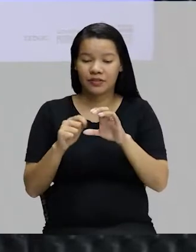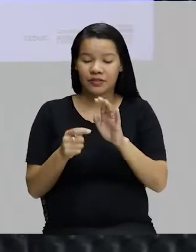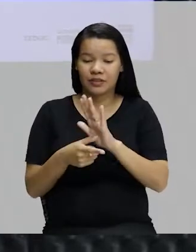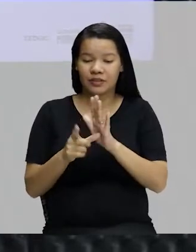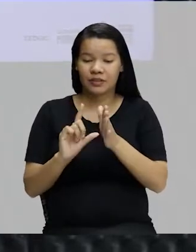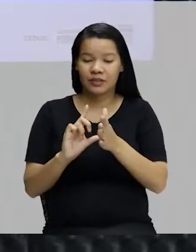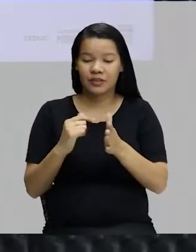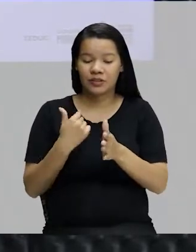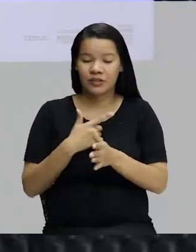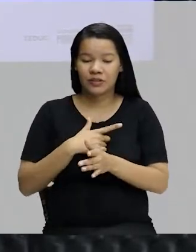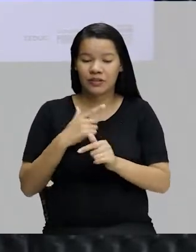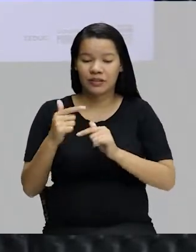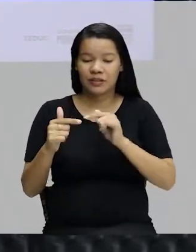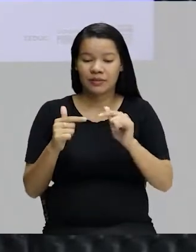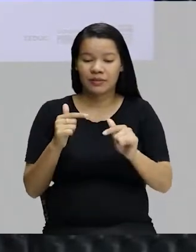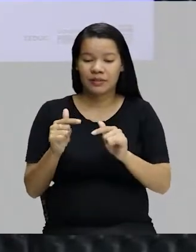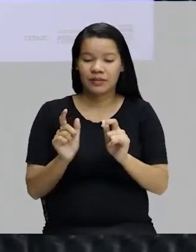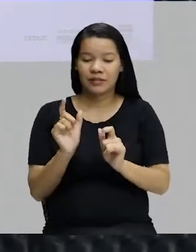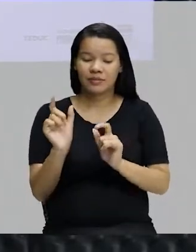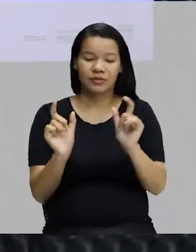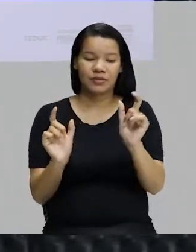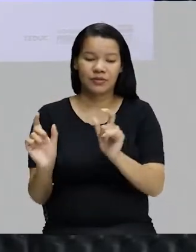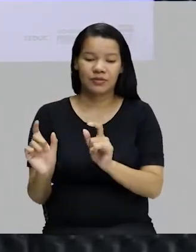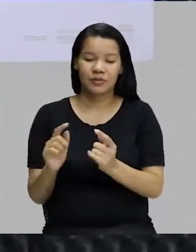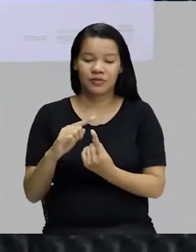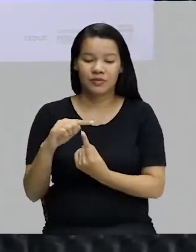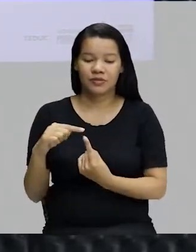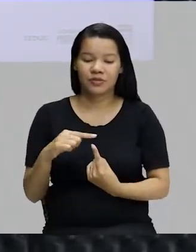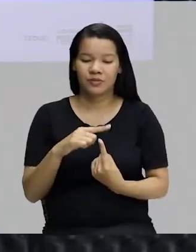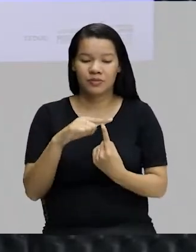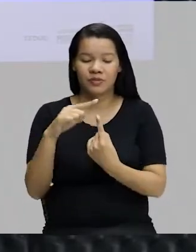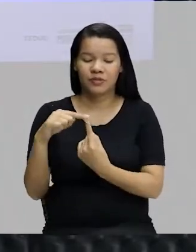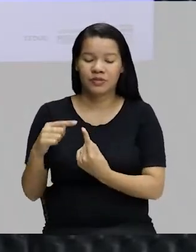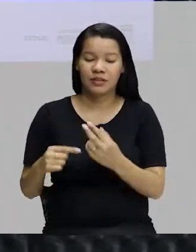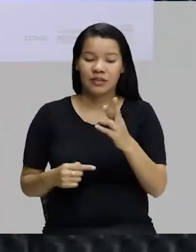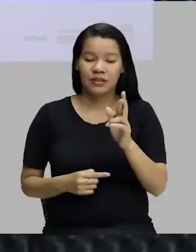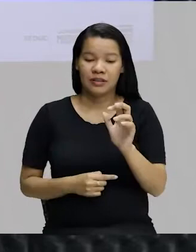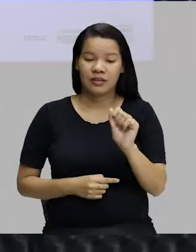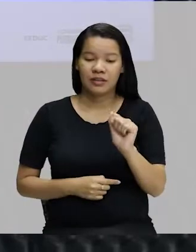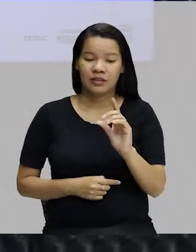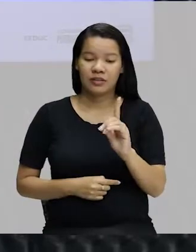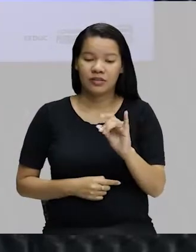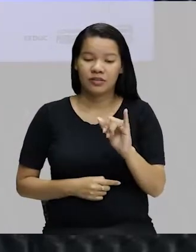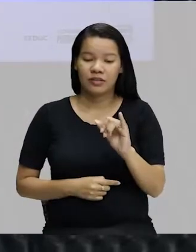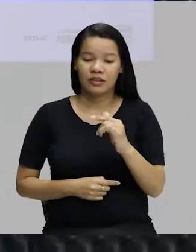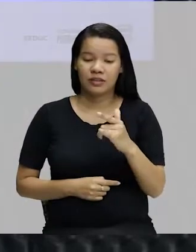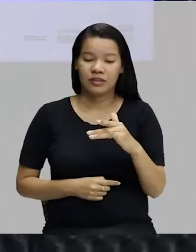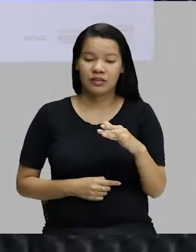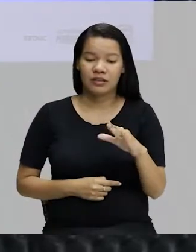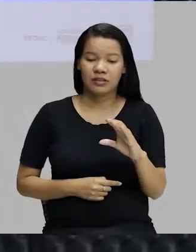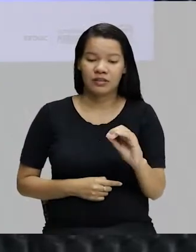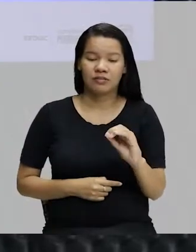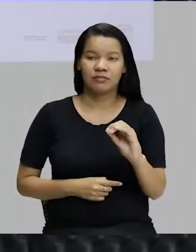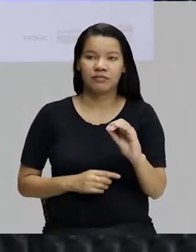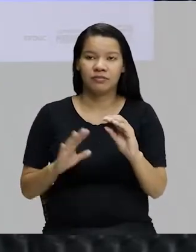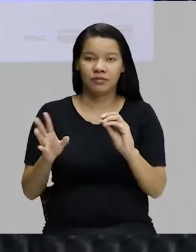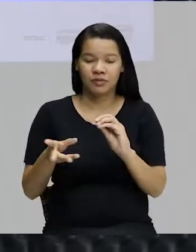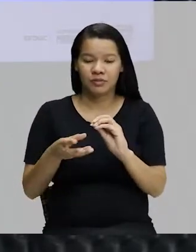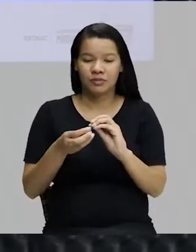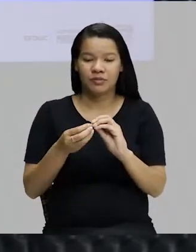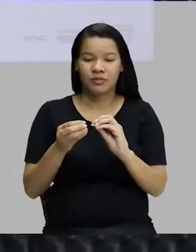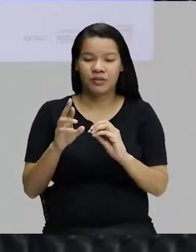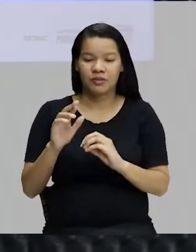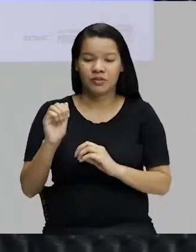as partículas, os tipos de radiação que vão compor a radioatividade. Por exemplo,